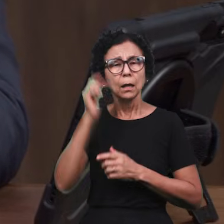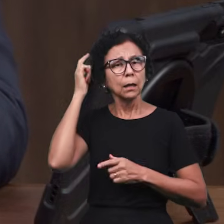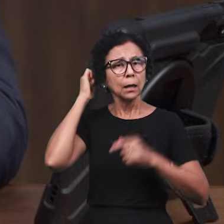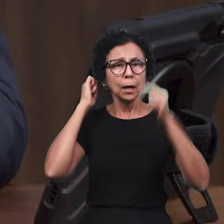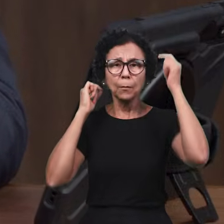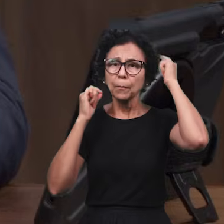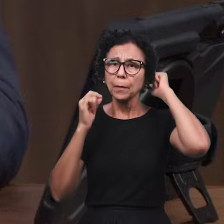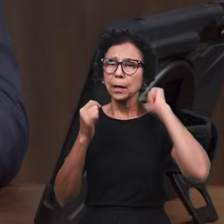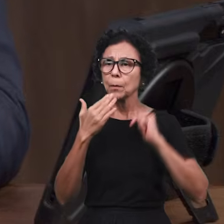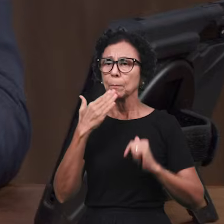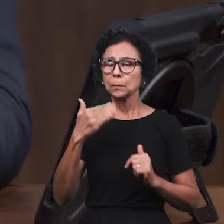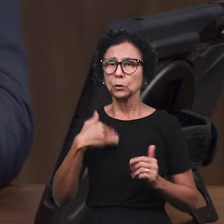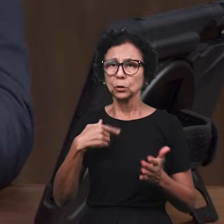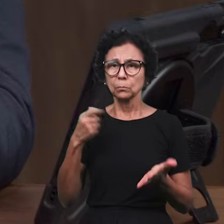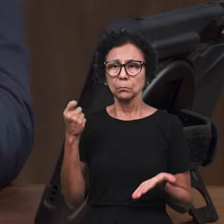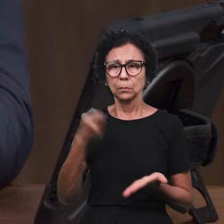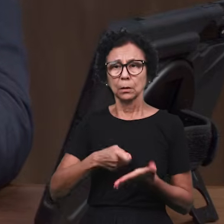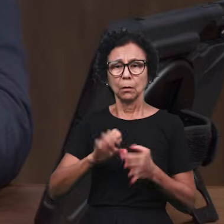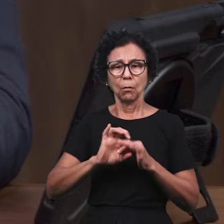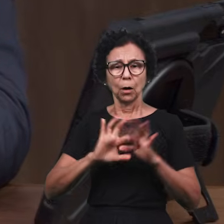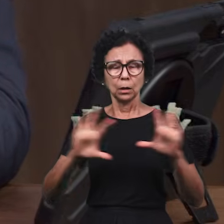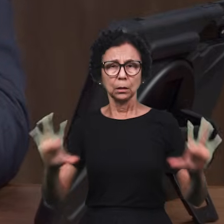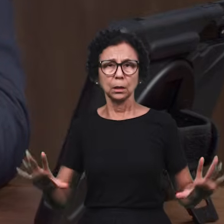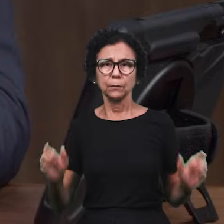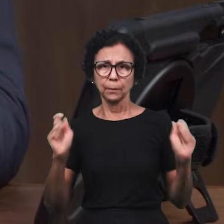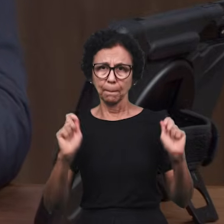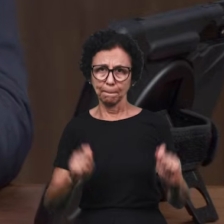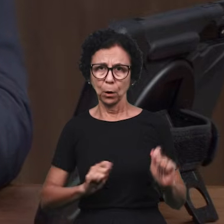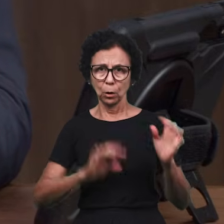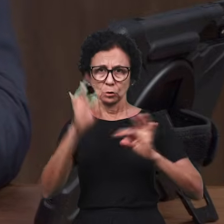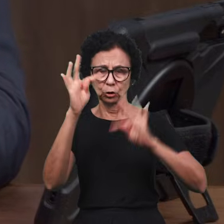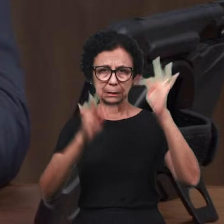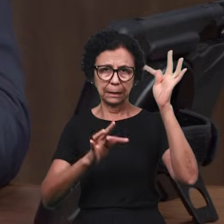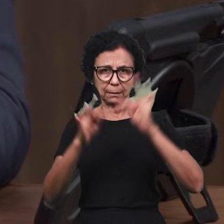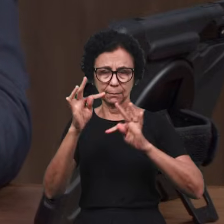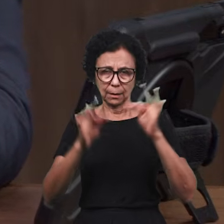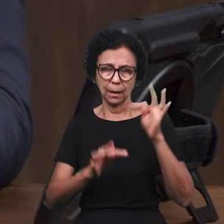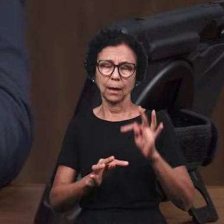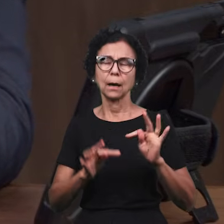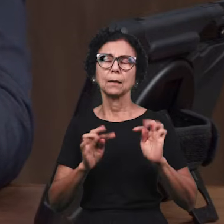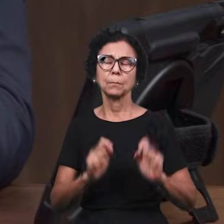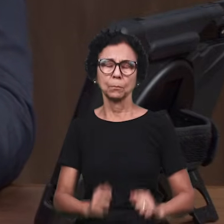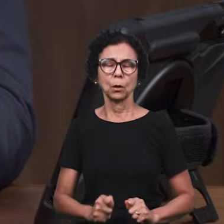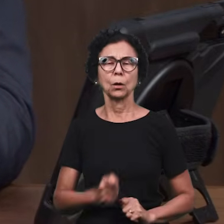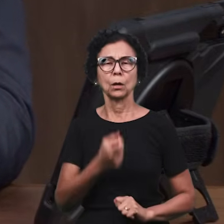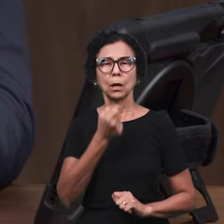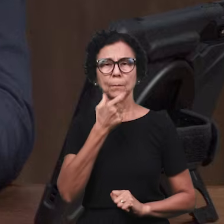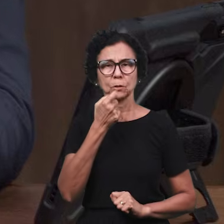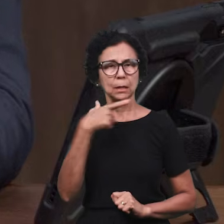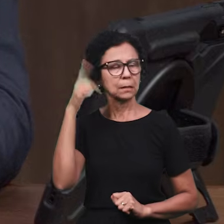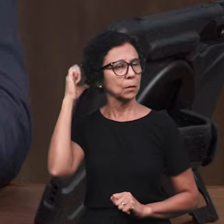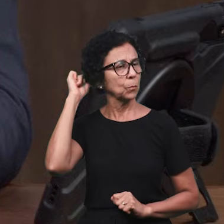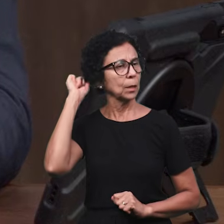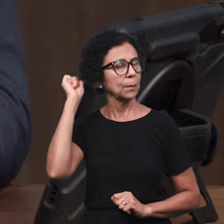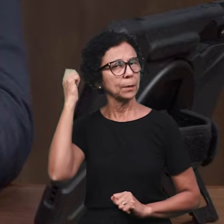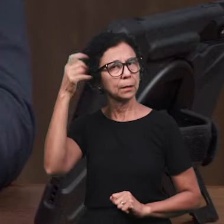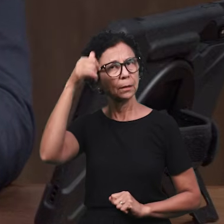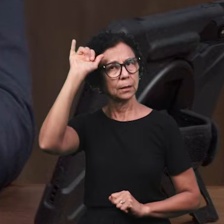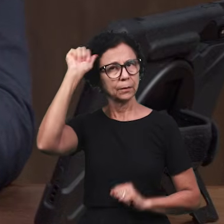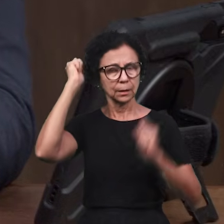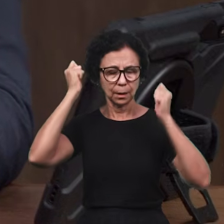para aí. iniciar medicações, É isso né? aí. Lógico que a TV Manaim não vai falar medicações aqui, porque a gente não quer